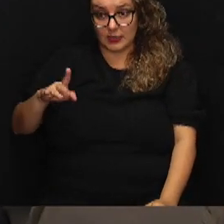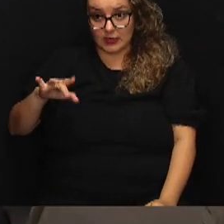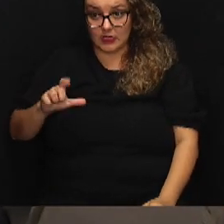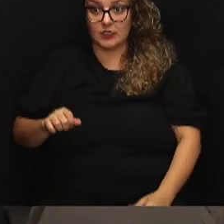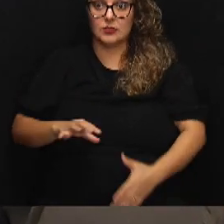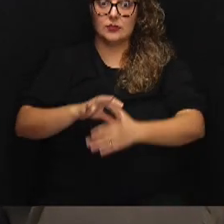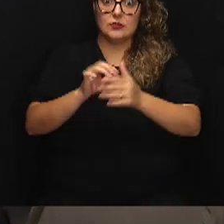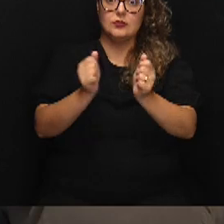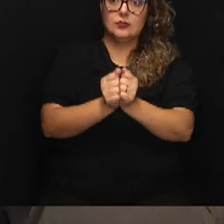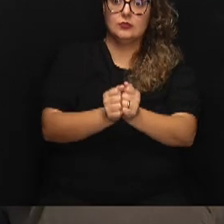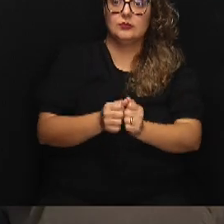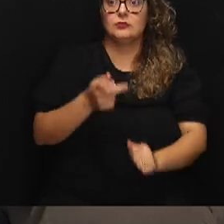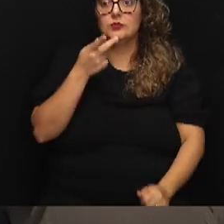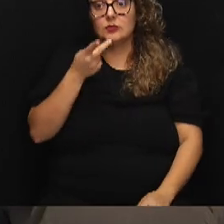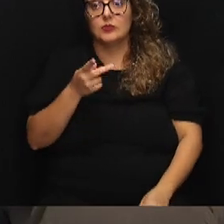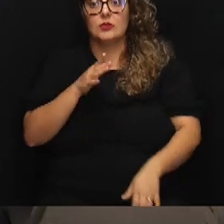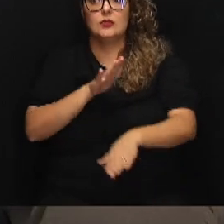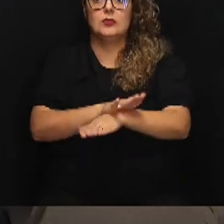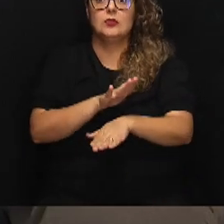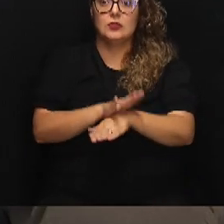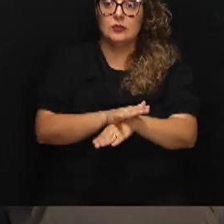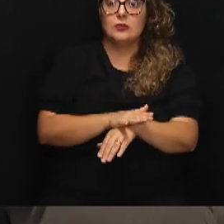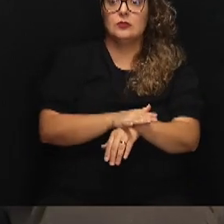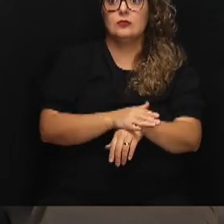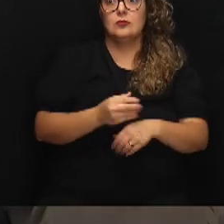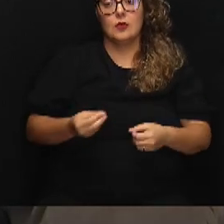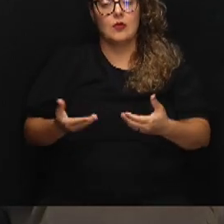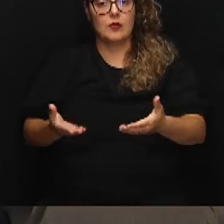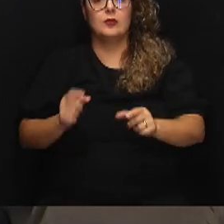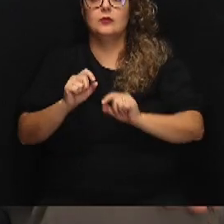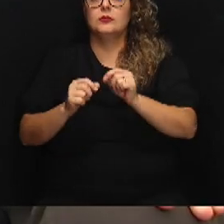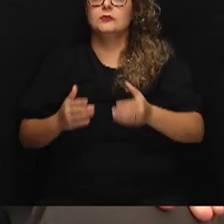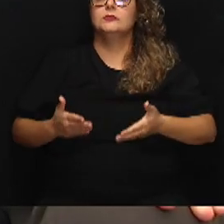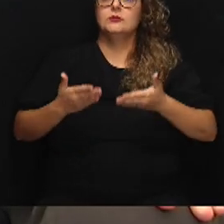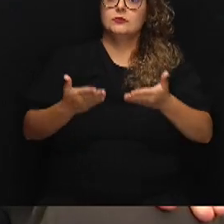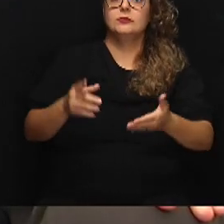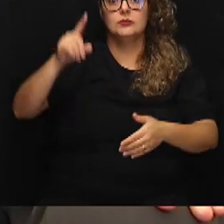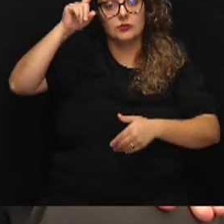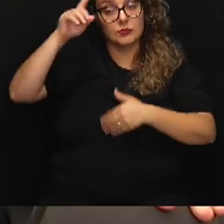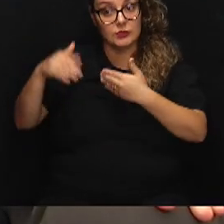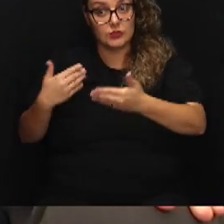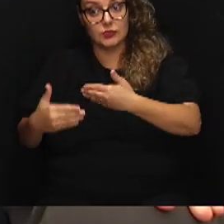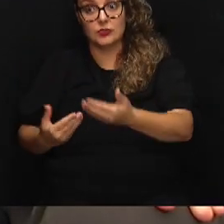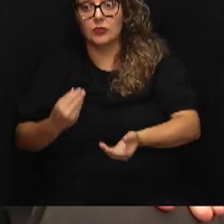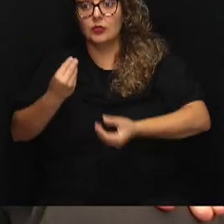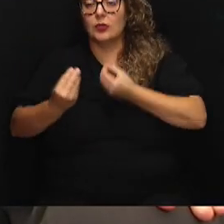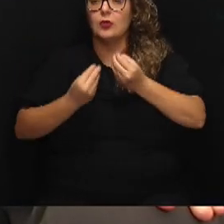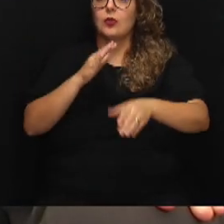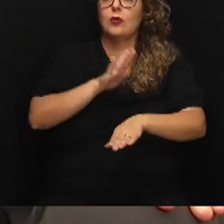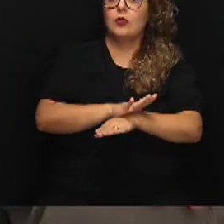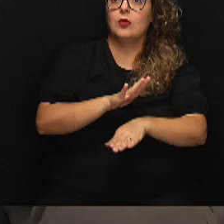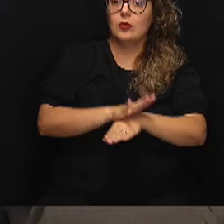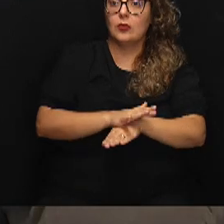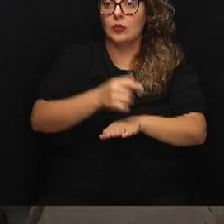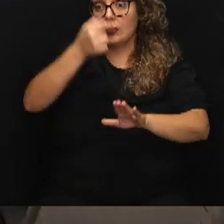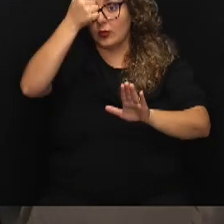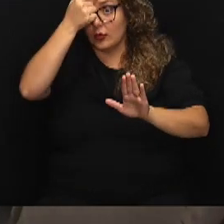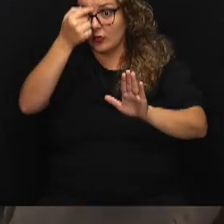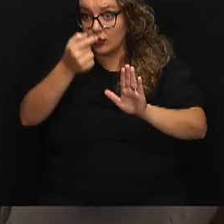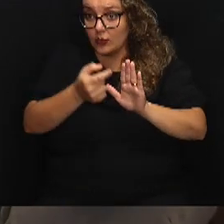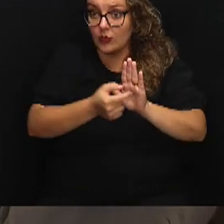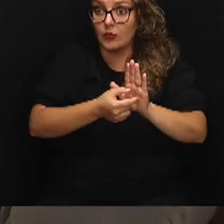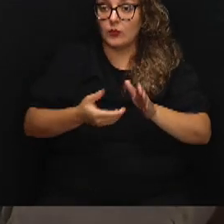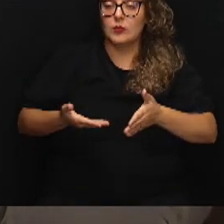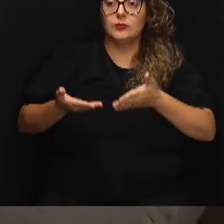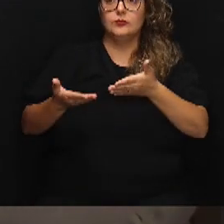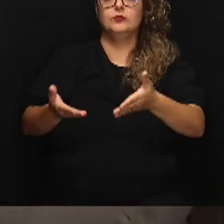de qual assistência nós vamos entregar para ele, o que eu vou proporcionar para ele no dia a dia, como é que eu vou cuidar da inteligência artificial trazendo